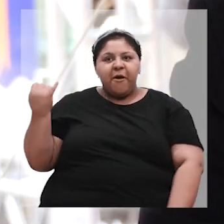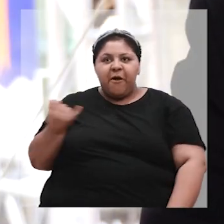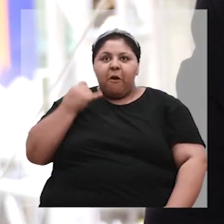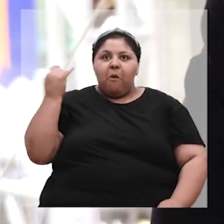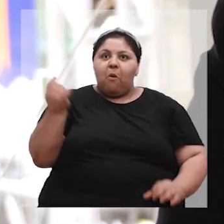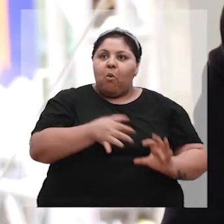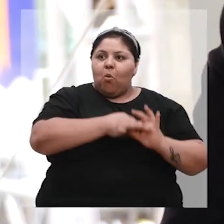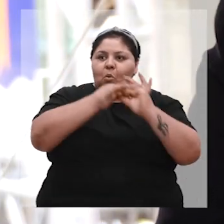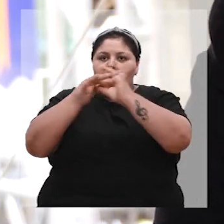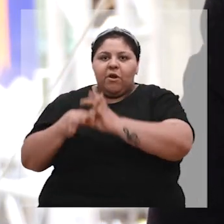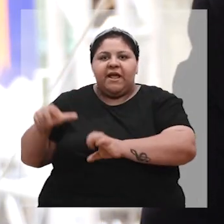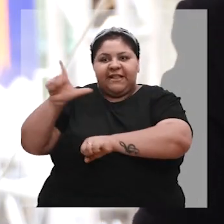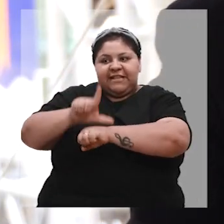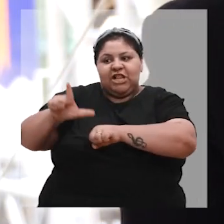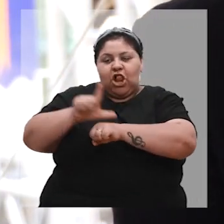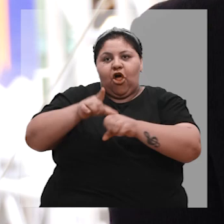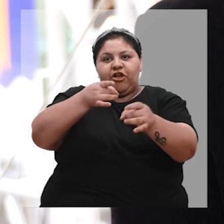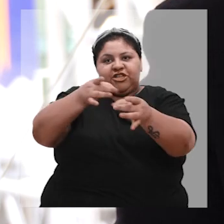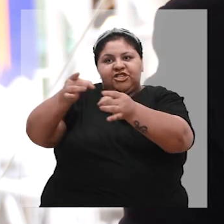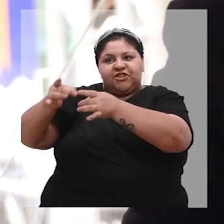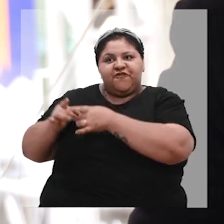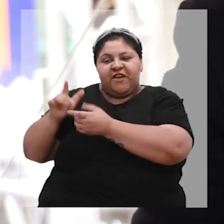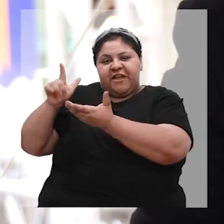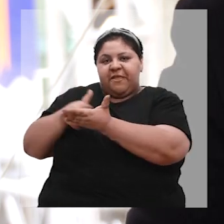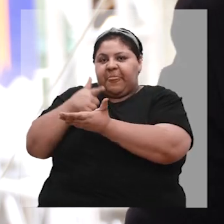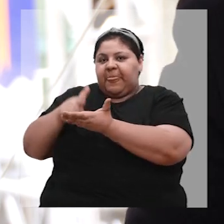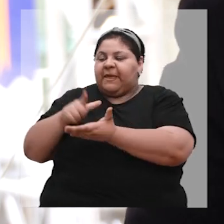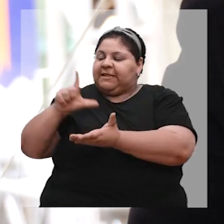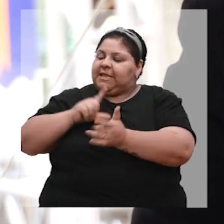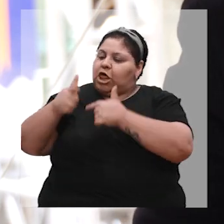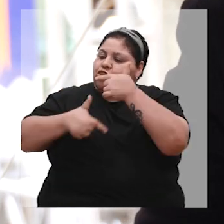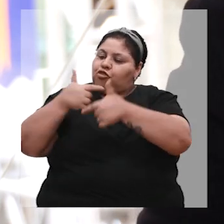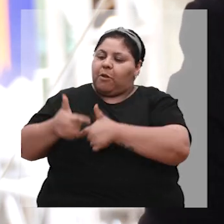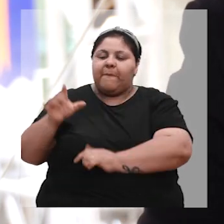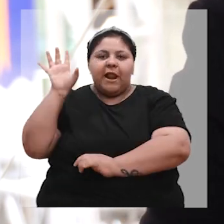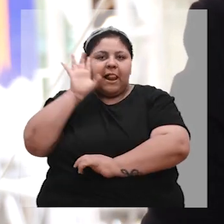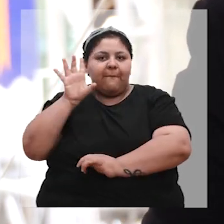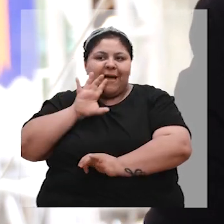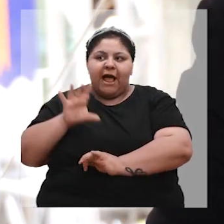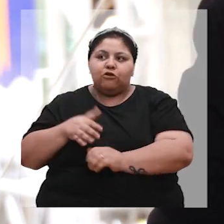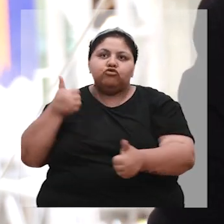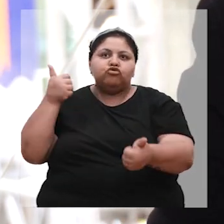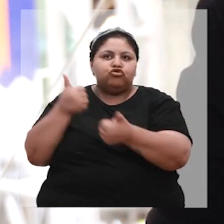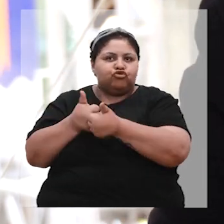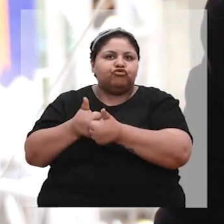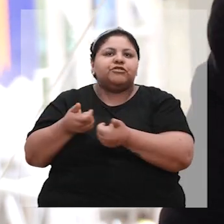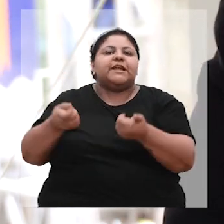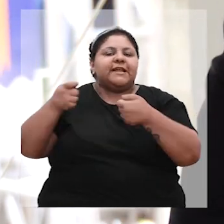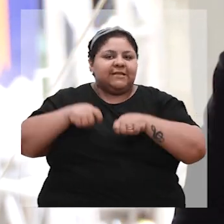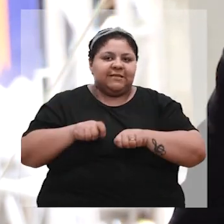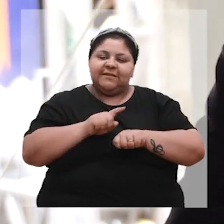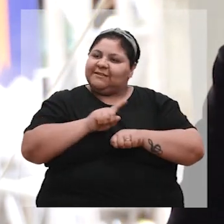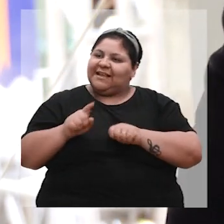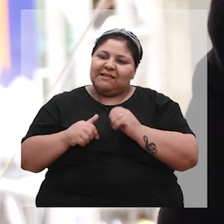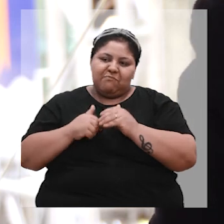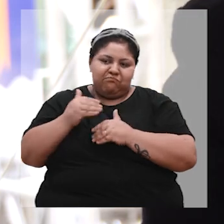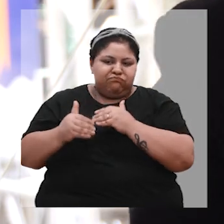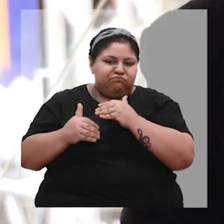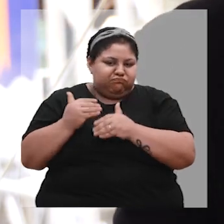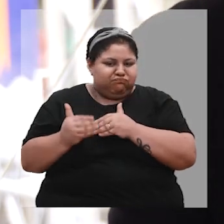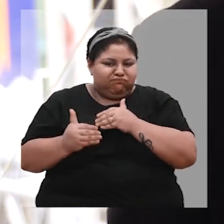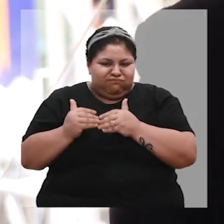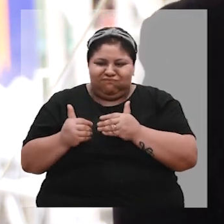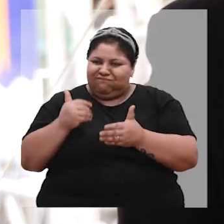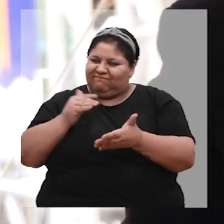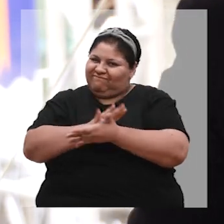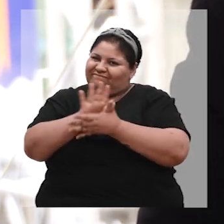importante a união das livrarias aqui. A gente tem todo um trabalho bacana em equipe, que é muito necessário, senão nada vai para frente, né?